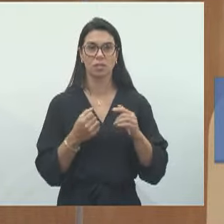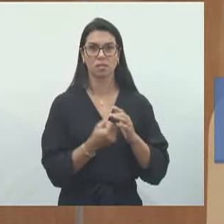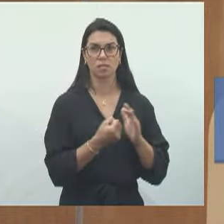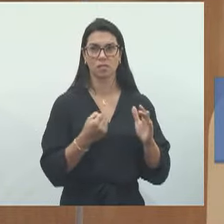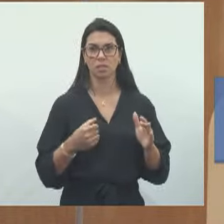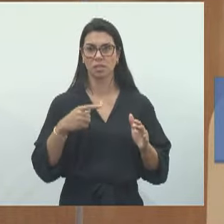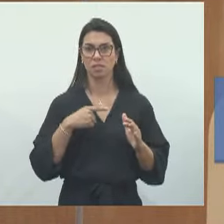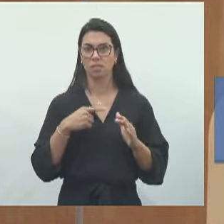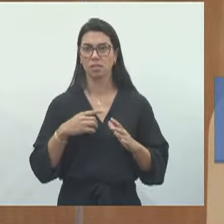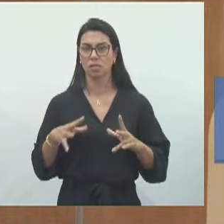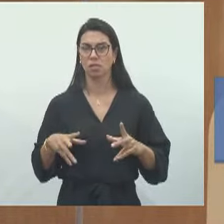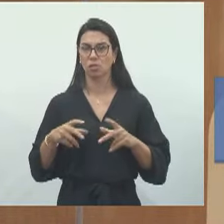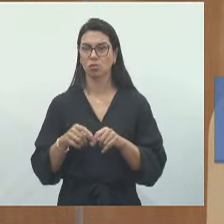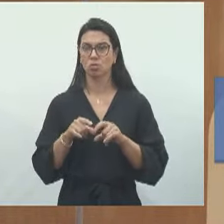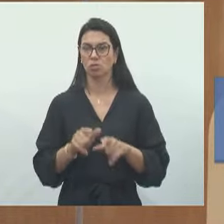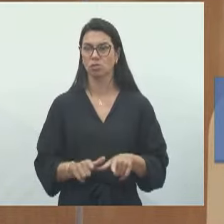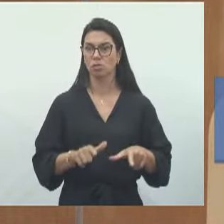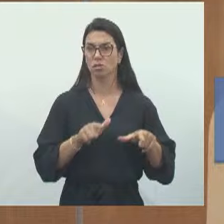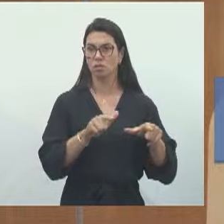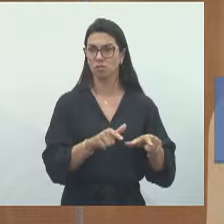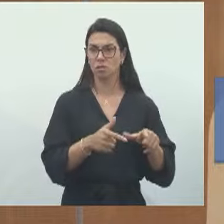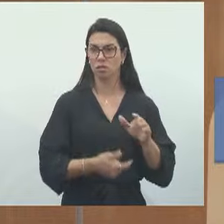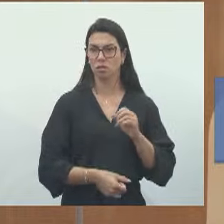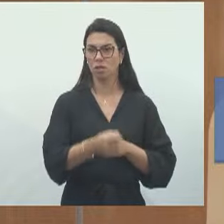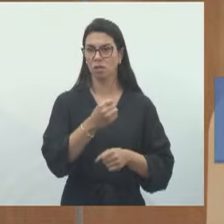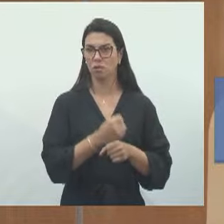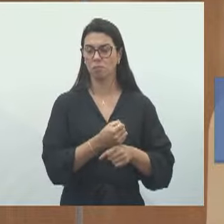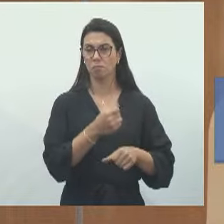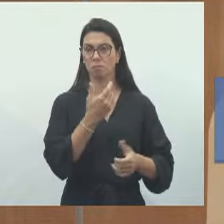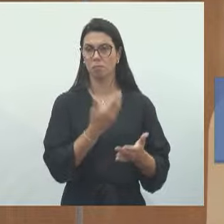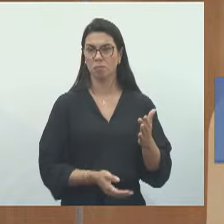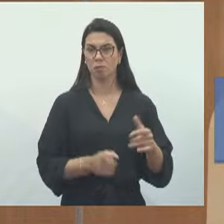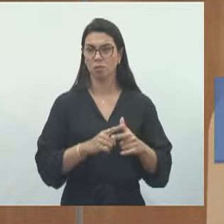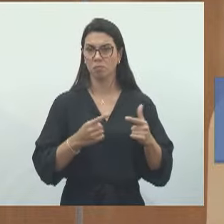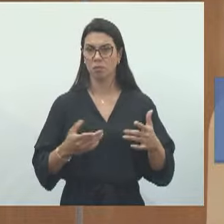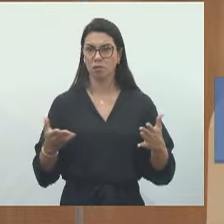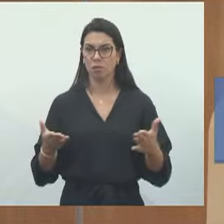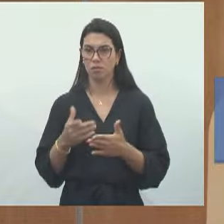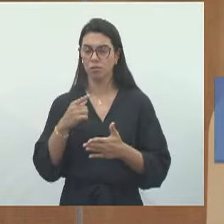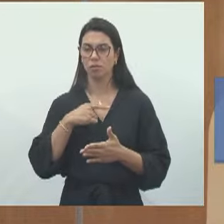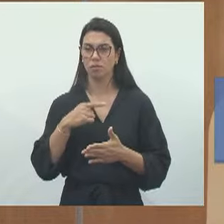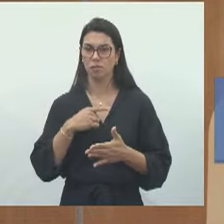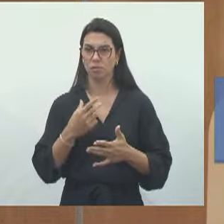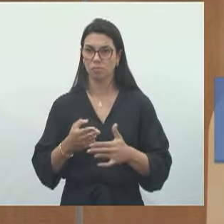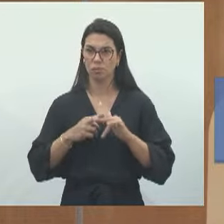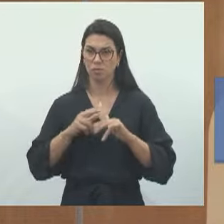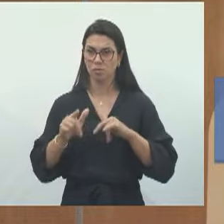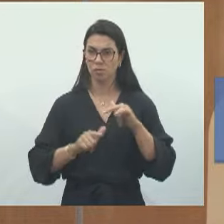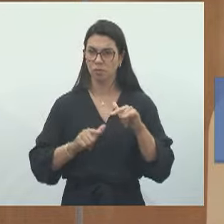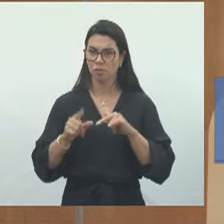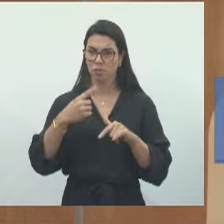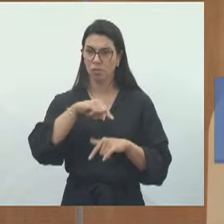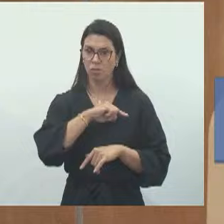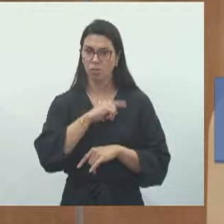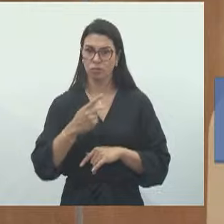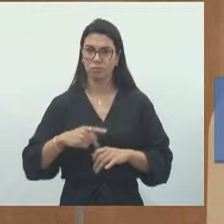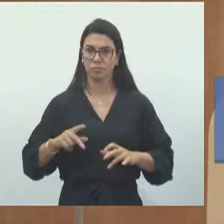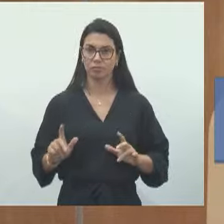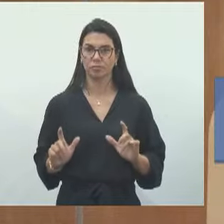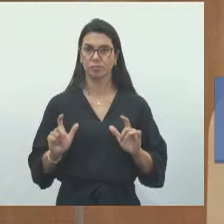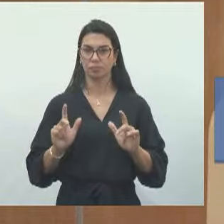os certificados, né, que perdeu no passado e que hoje tem através de um trabalho, eu acho que trabalho dessa casa, trabalho do